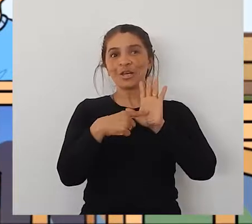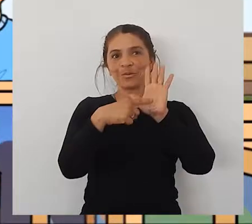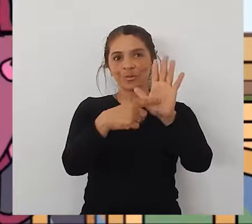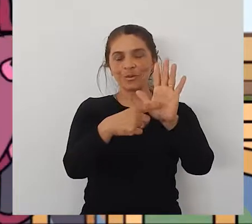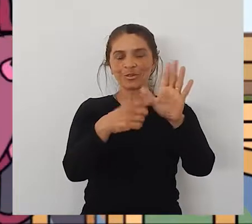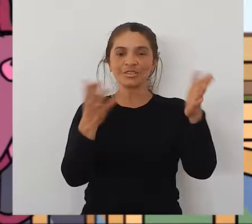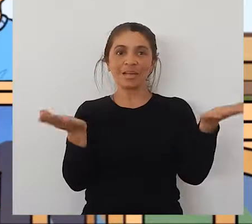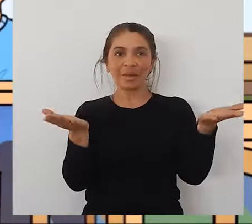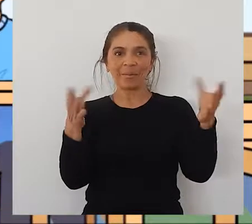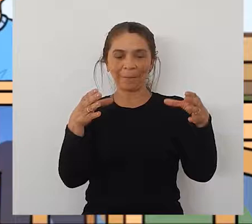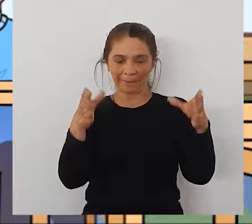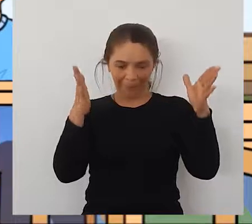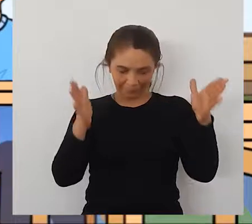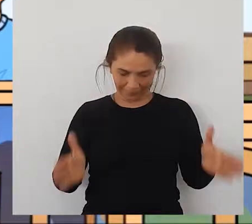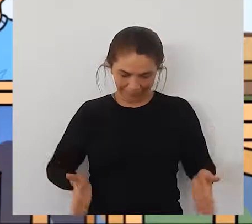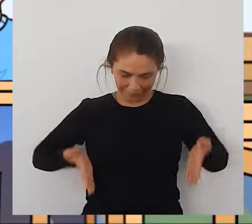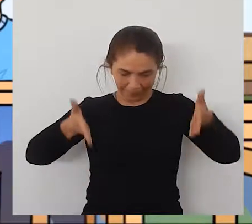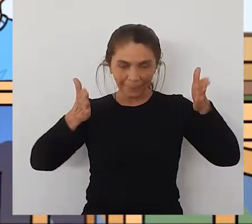mostrar.